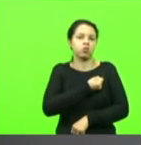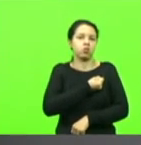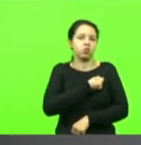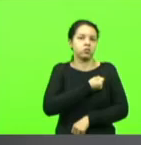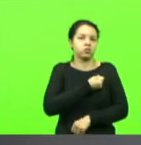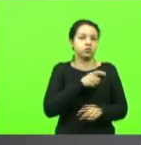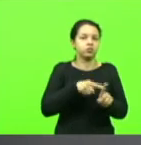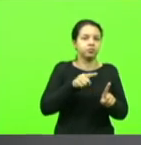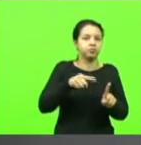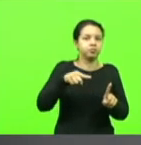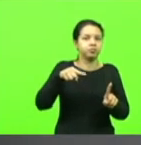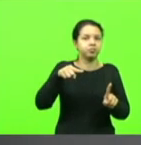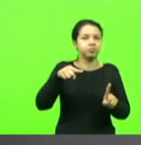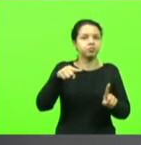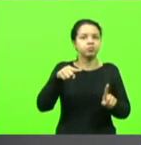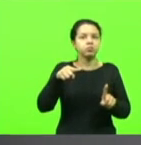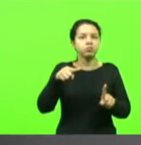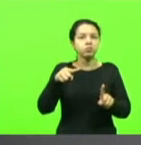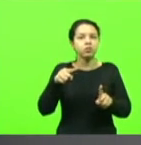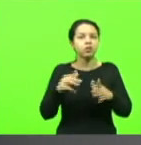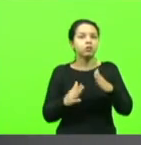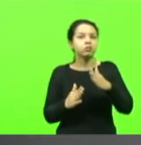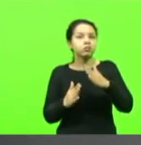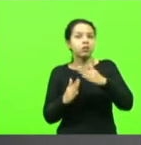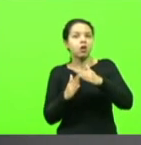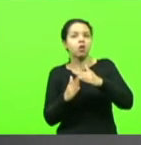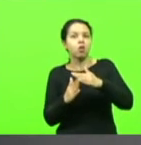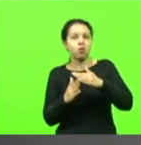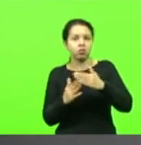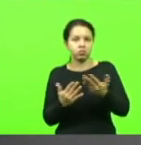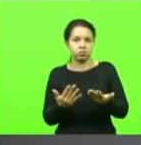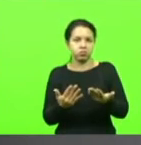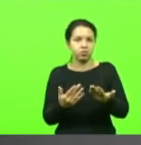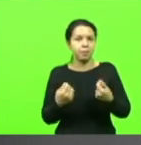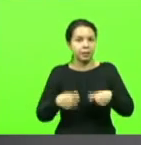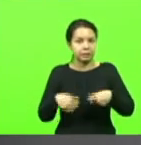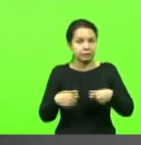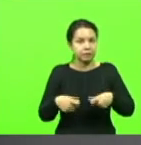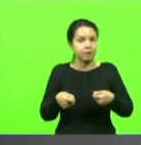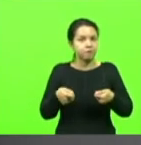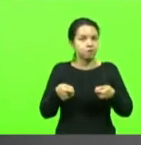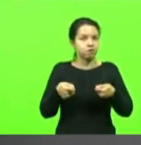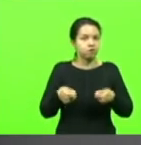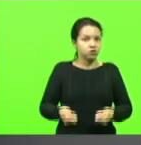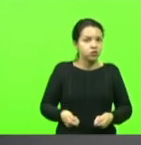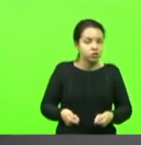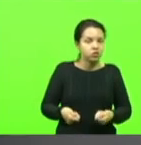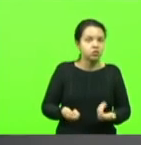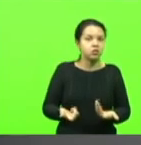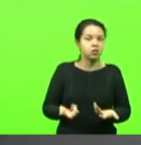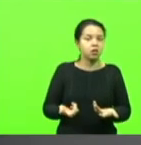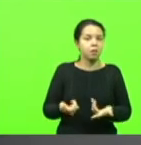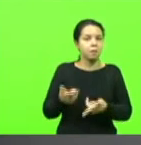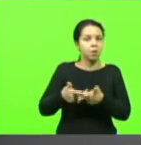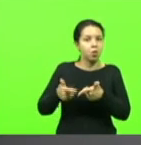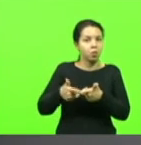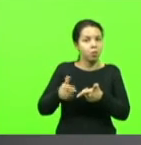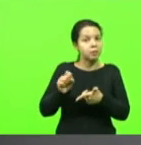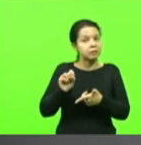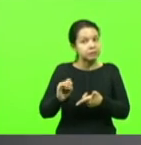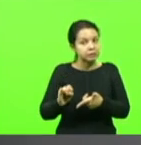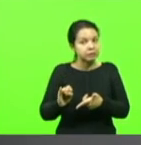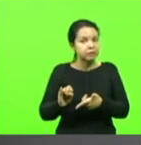quais são os indicativos maiores de uma atitude mais mais forte em relação ao problema se aquele vai